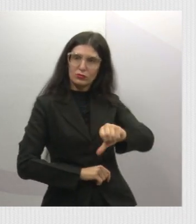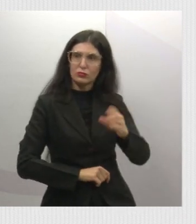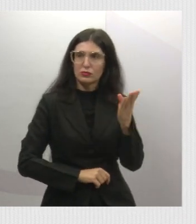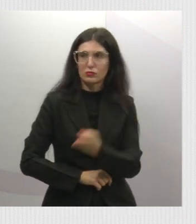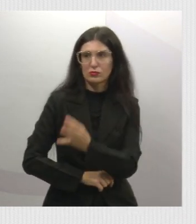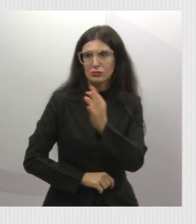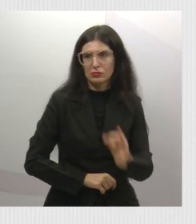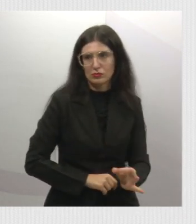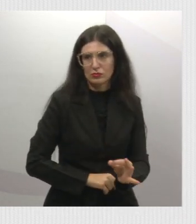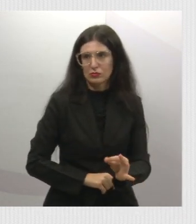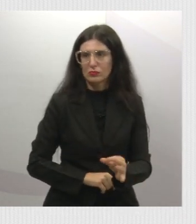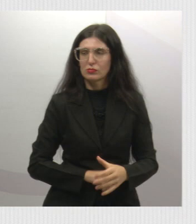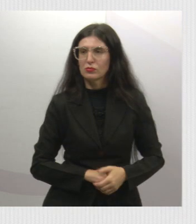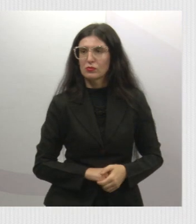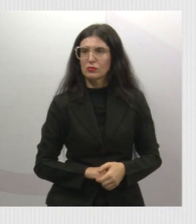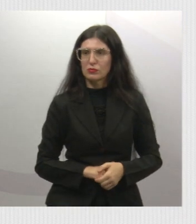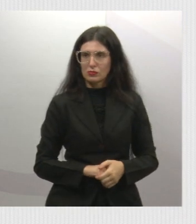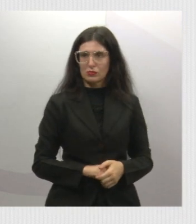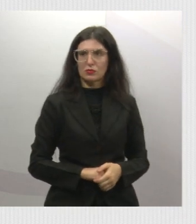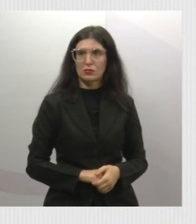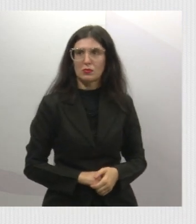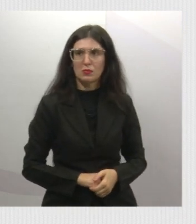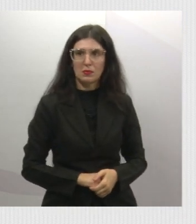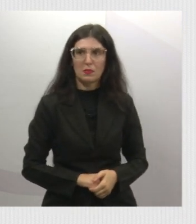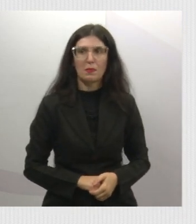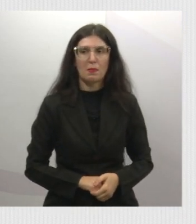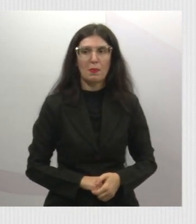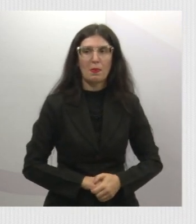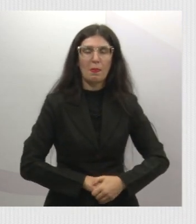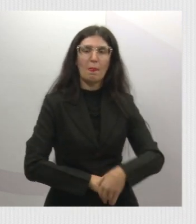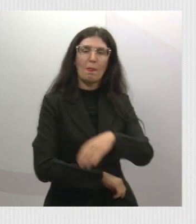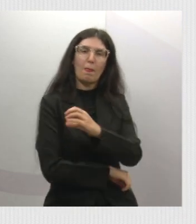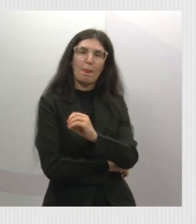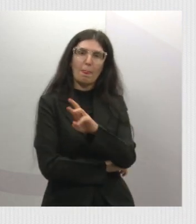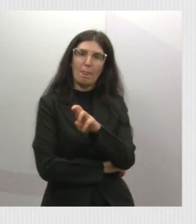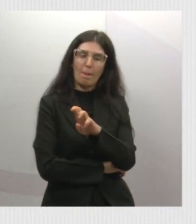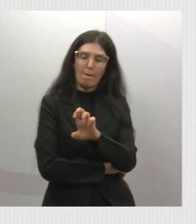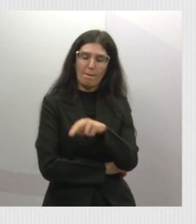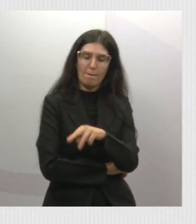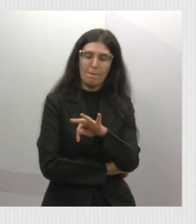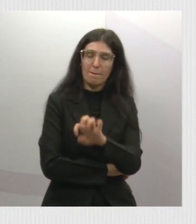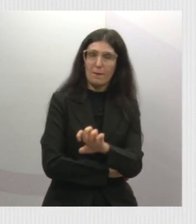37,29% sobre a receita corrente líquida.